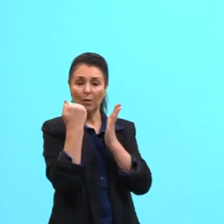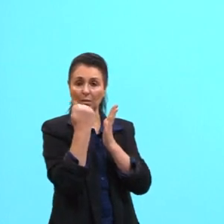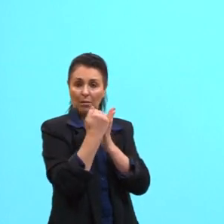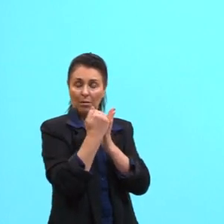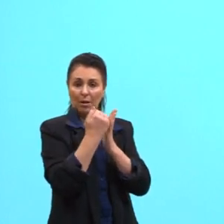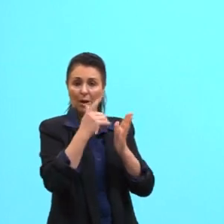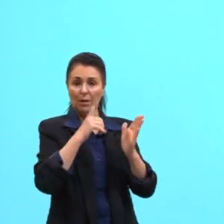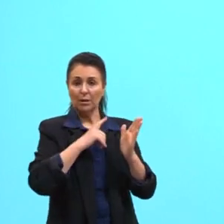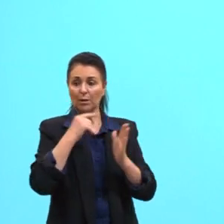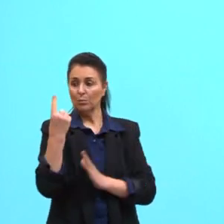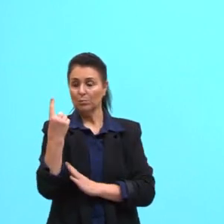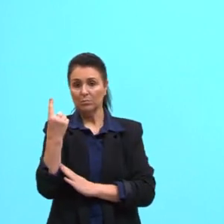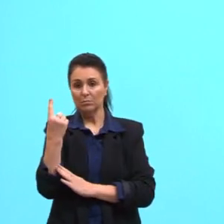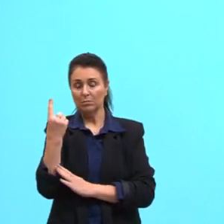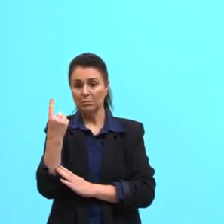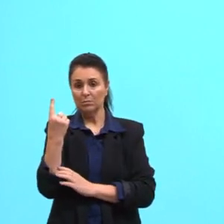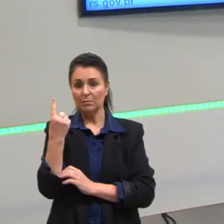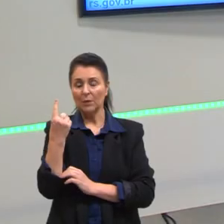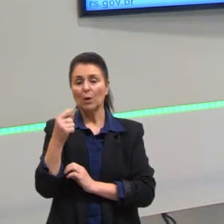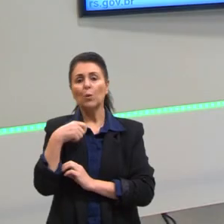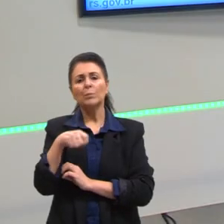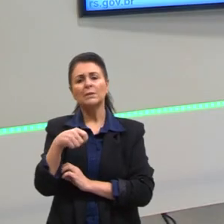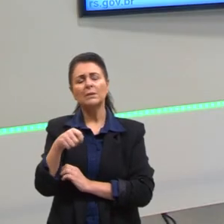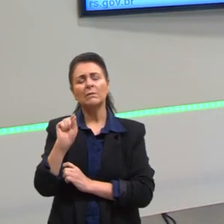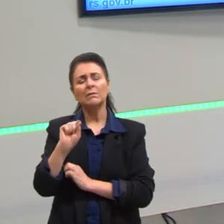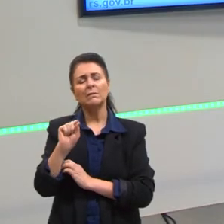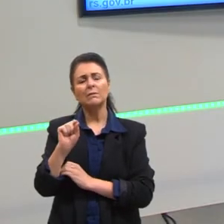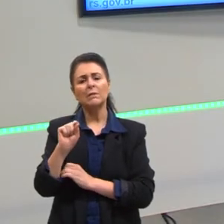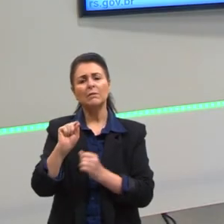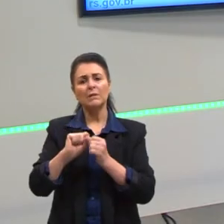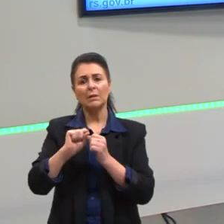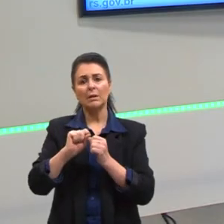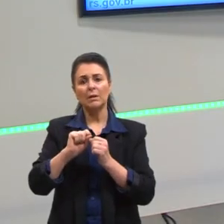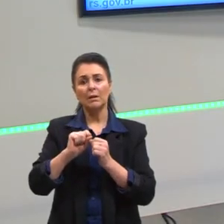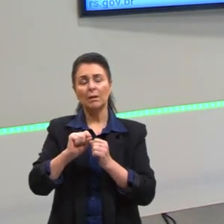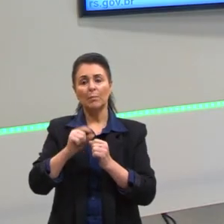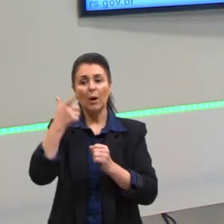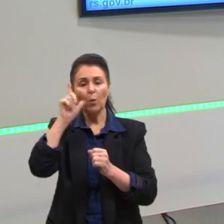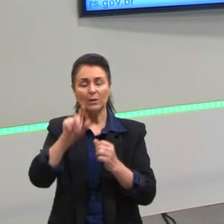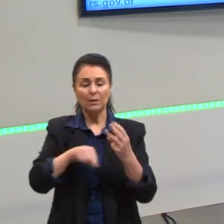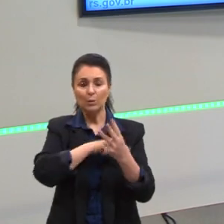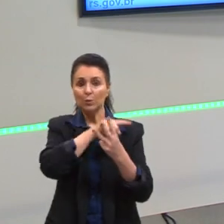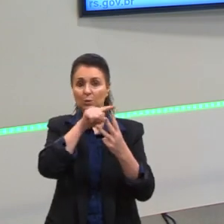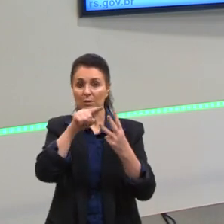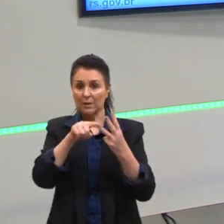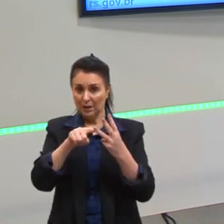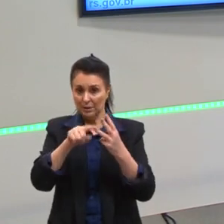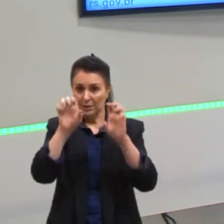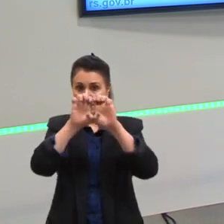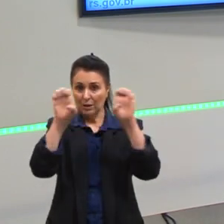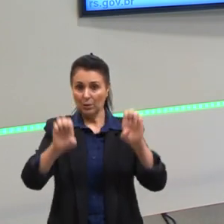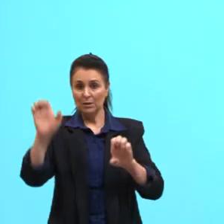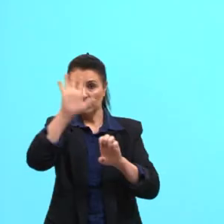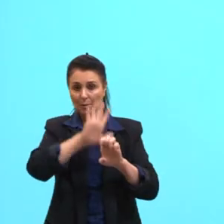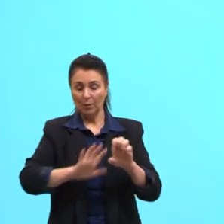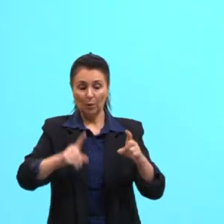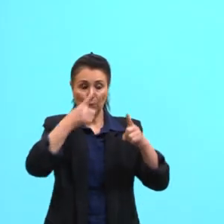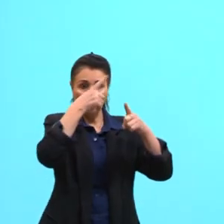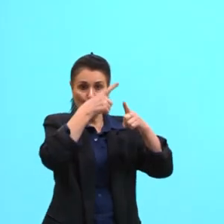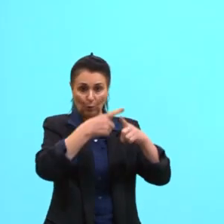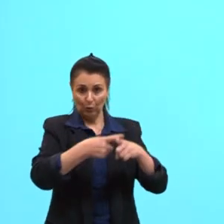tem um só então o que que eu preciso fazer para obter esses três da equação global é o multiplico